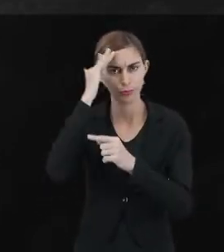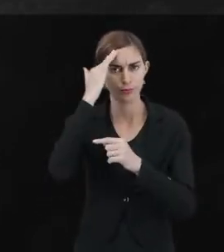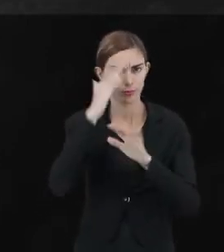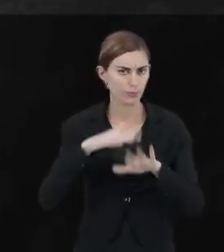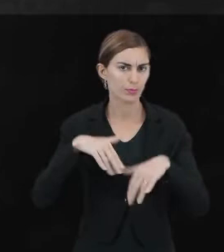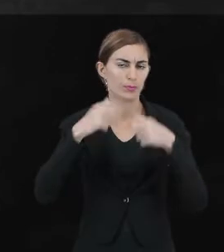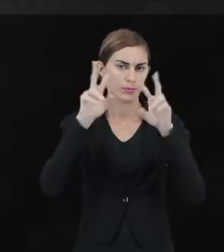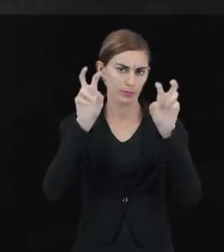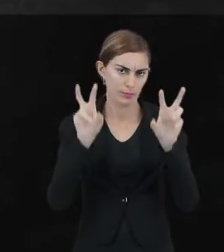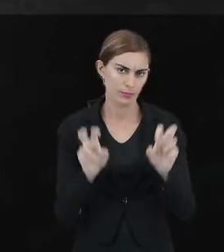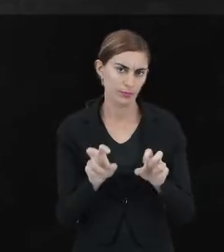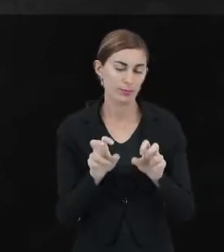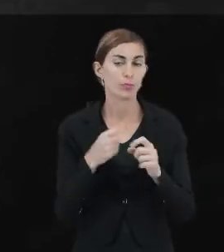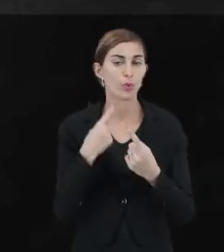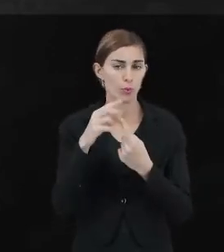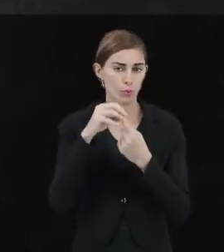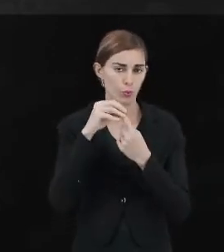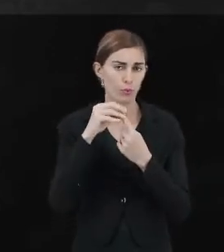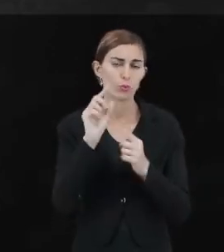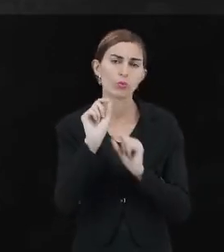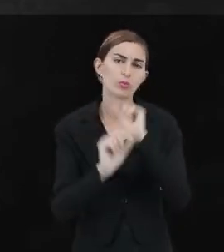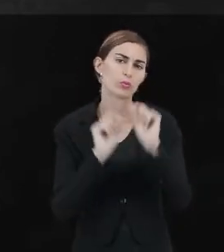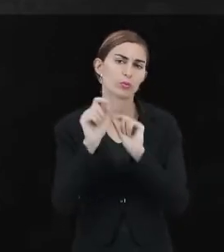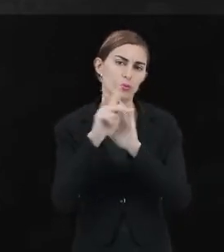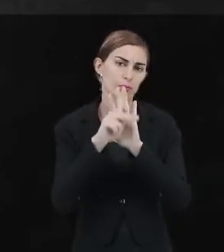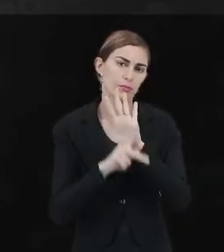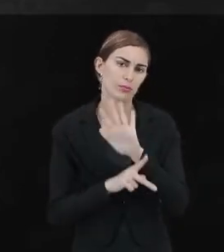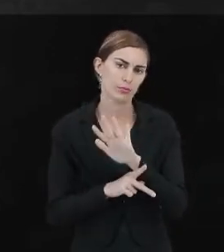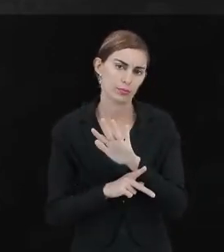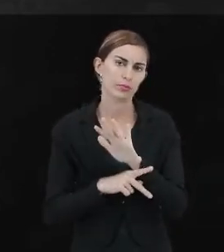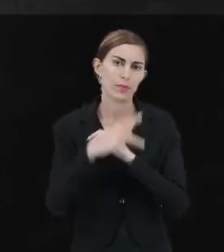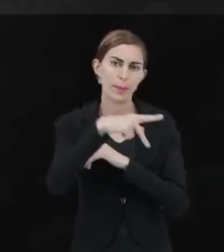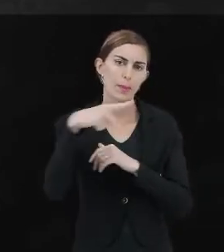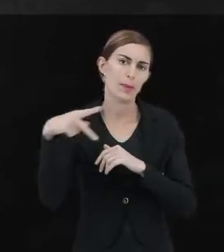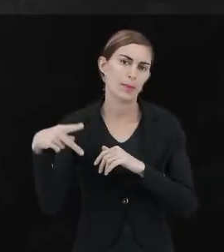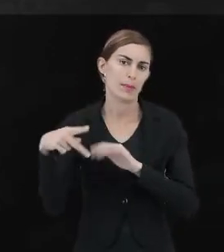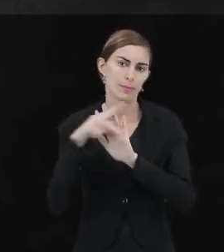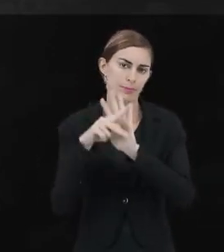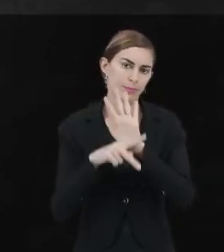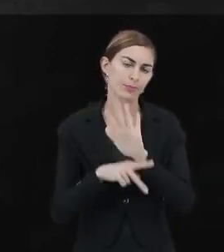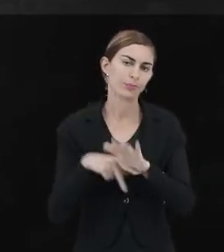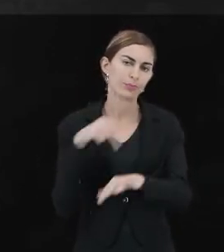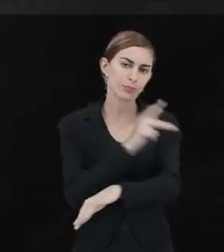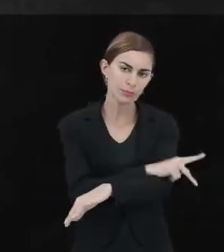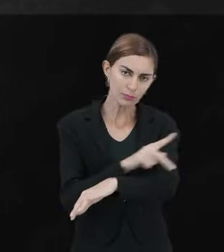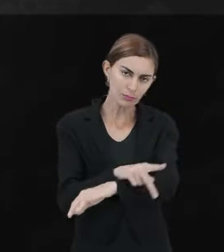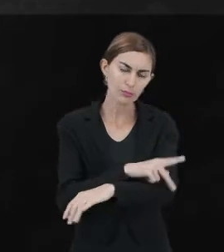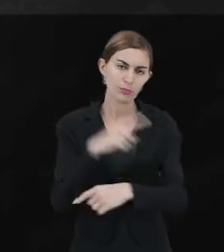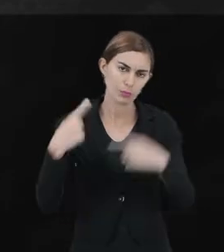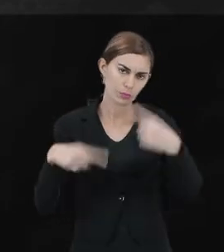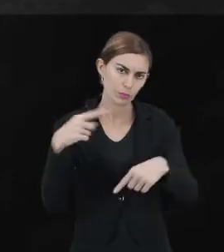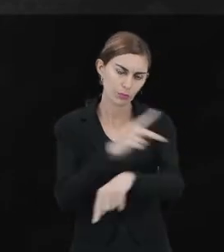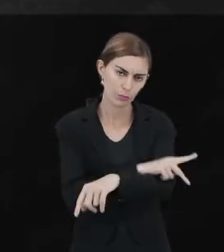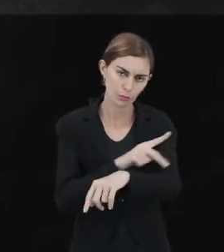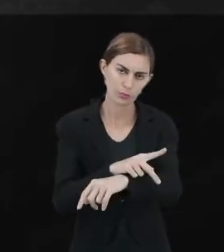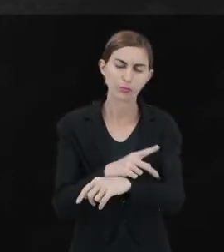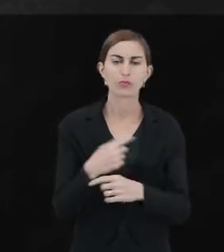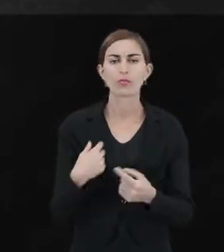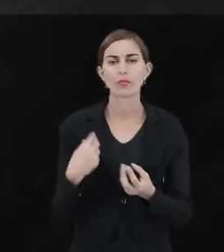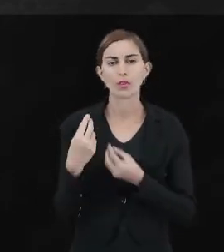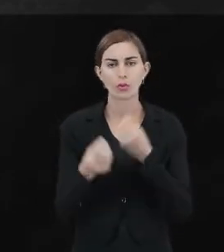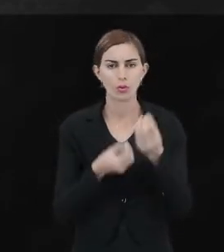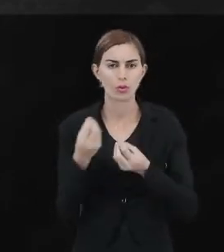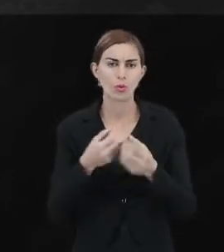compreensão sobre o assunto. Um deles é o que é o projeto político-pedagógico, outro, as condições para sua